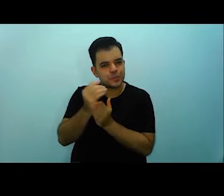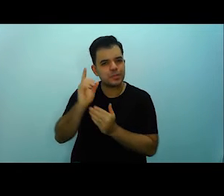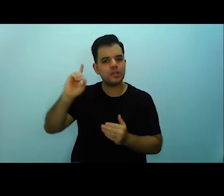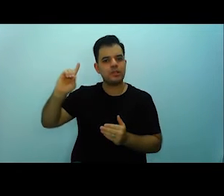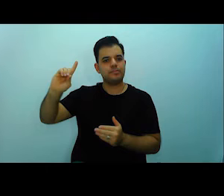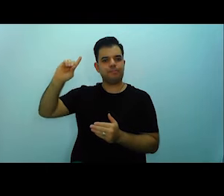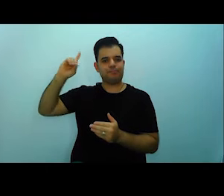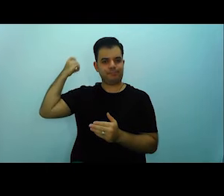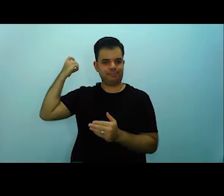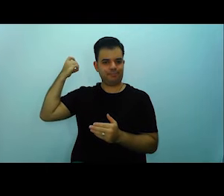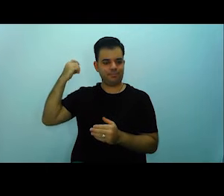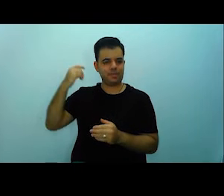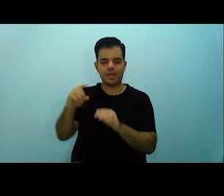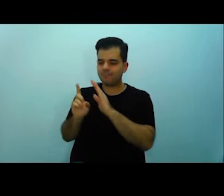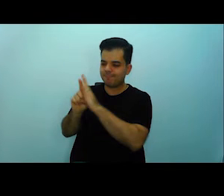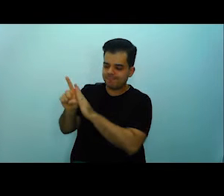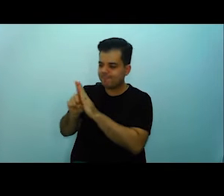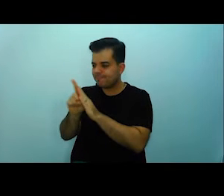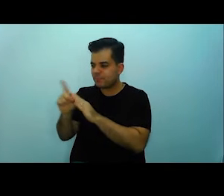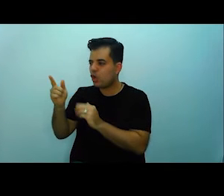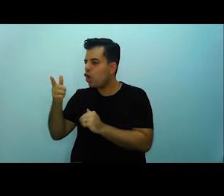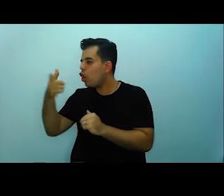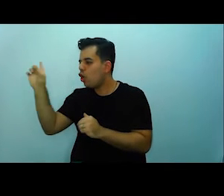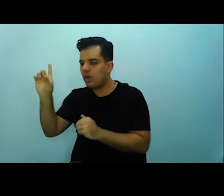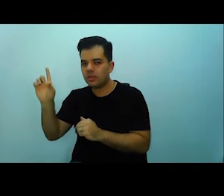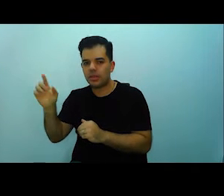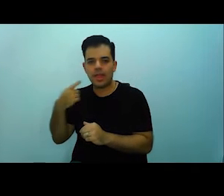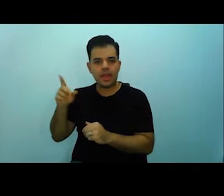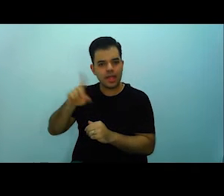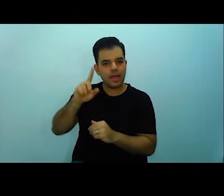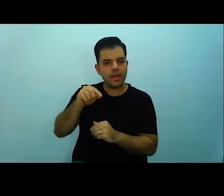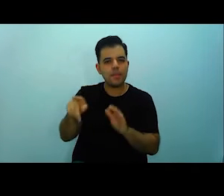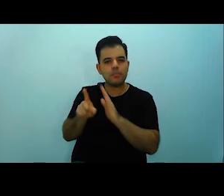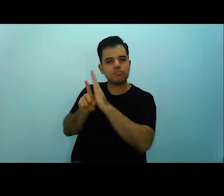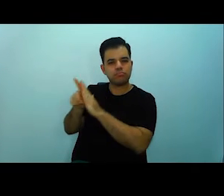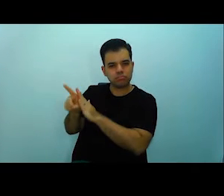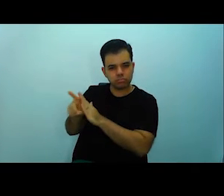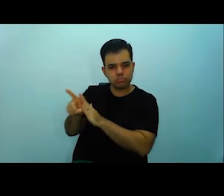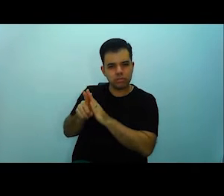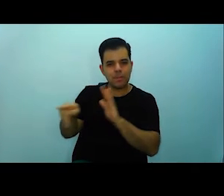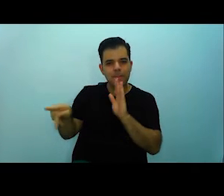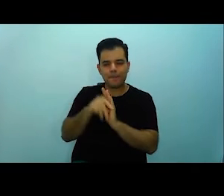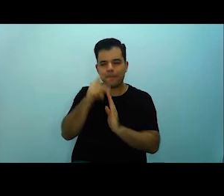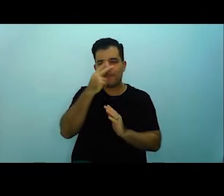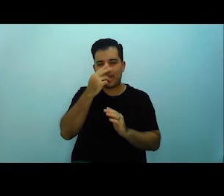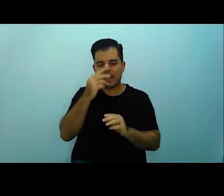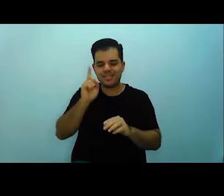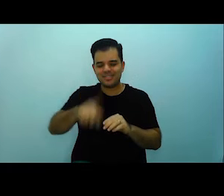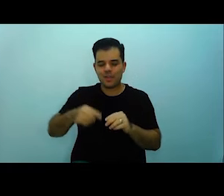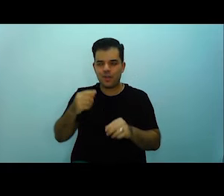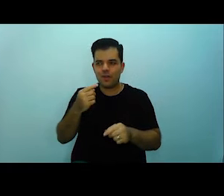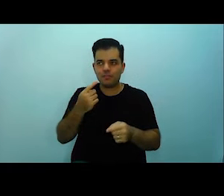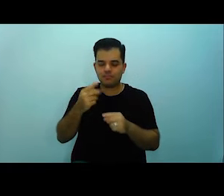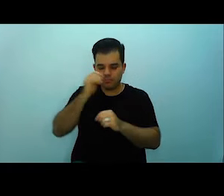com uma pesquisa secundária, né? A gente utilizou uma abordagem chamada de máquina do tempo, e que além da